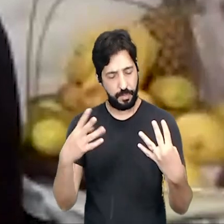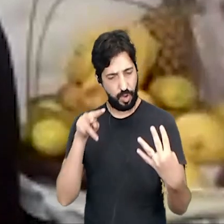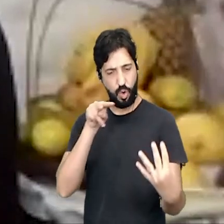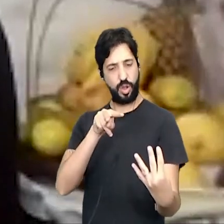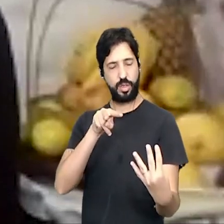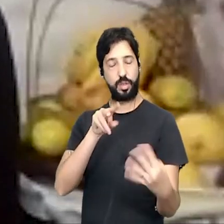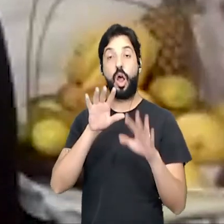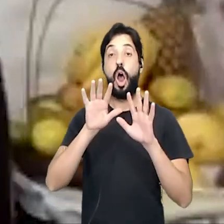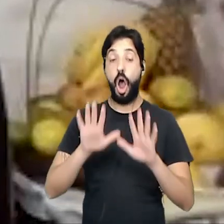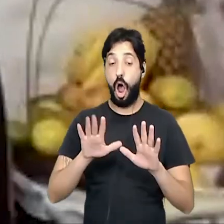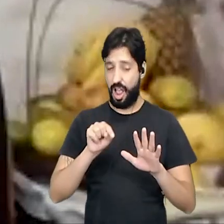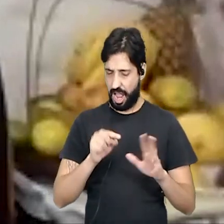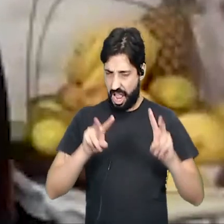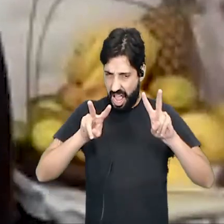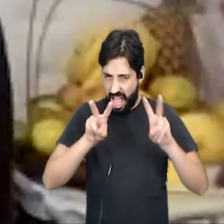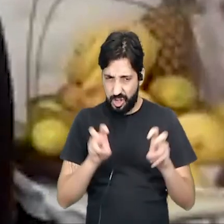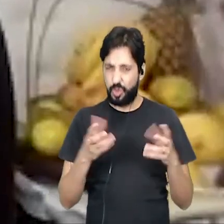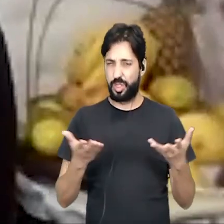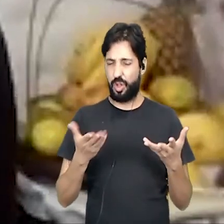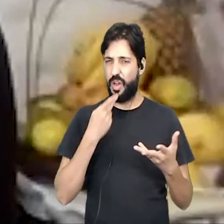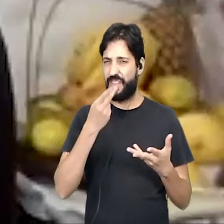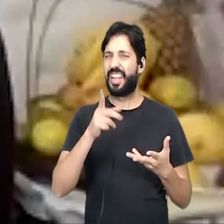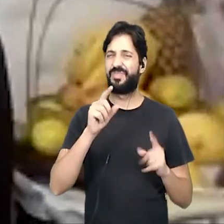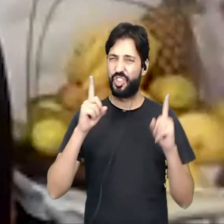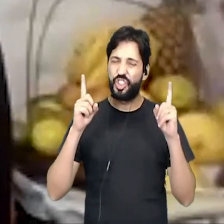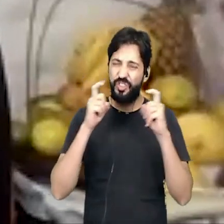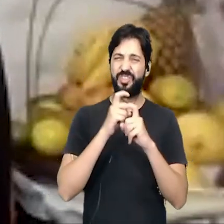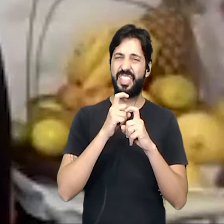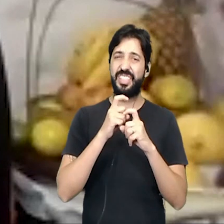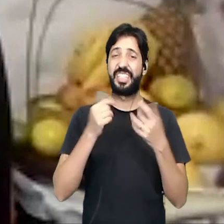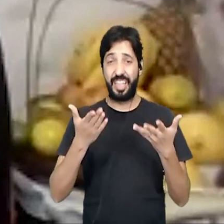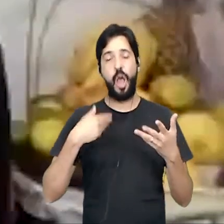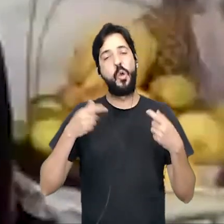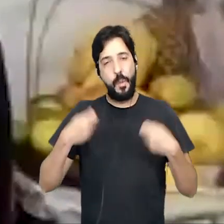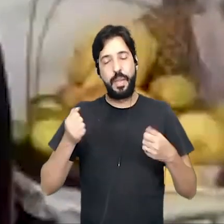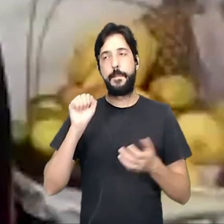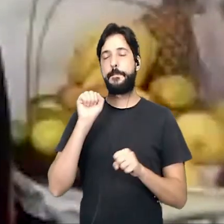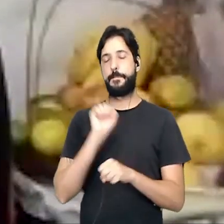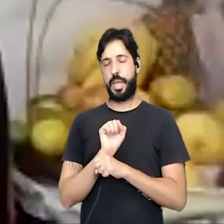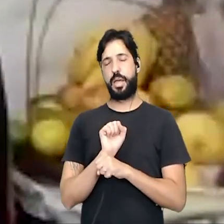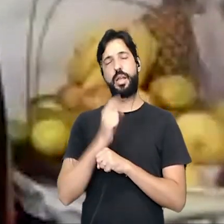e falou: olha, esse assunto é tão difícil para mim que eu preciso